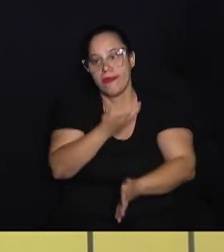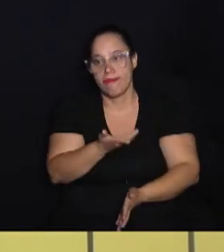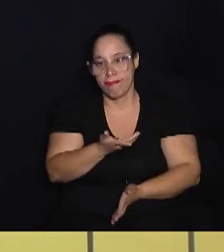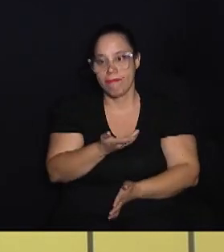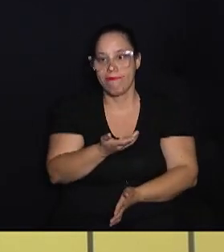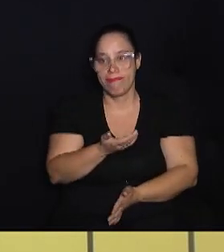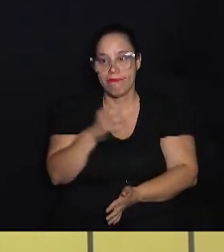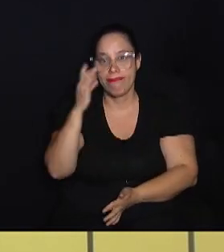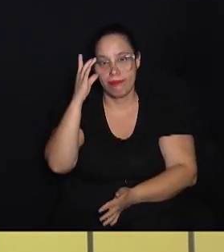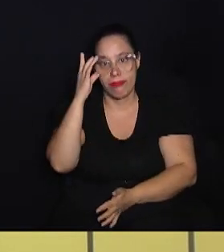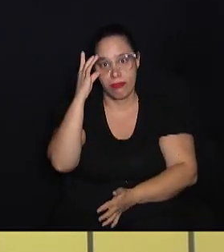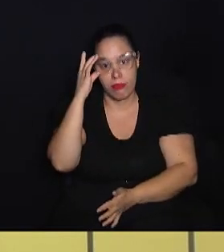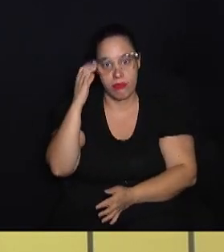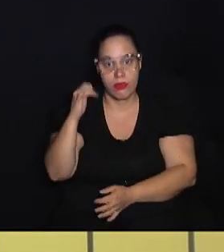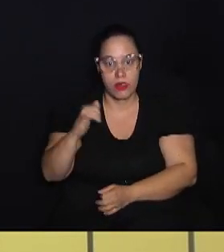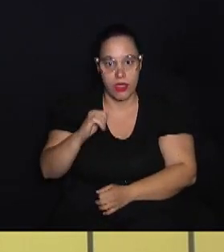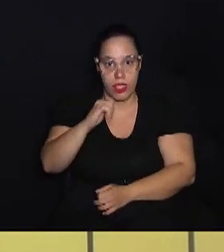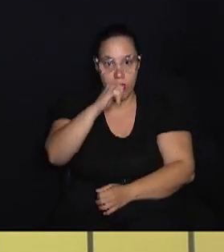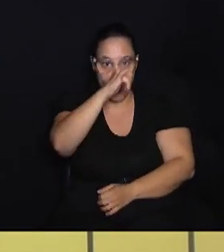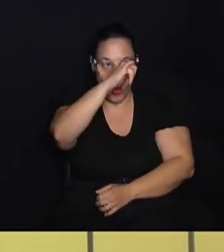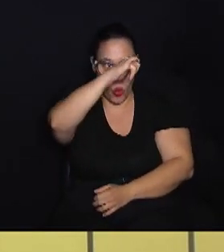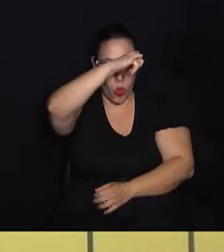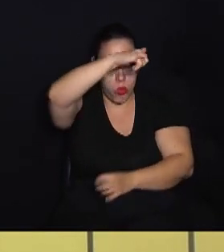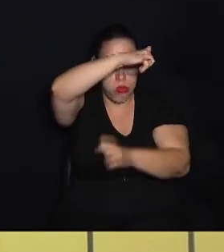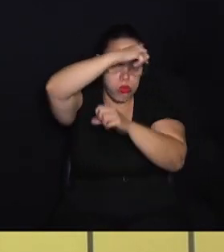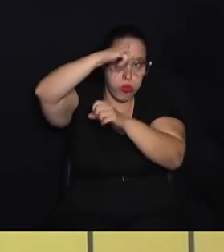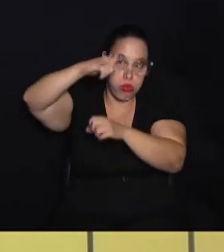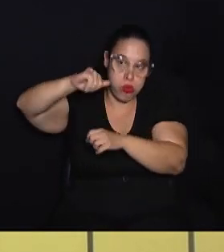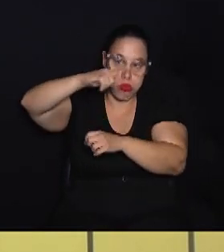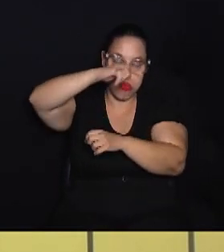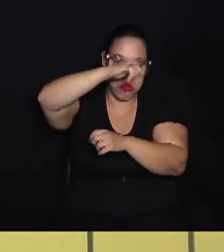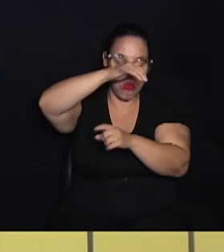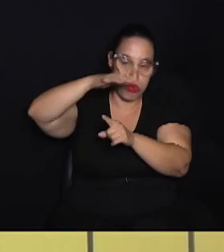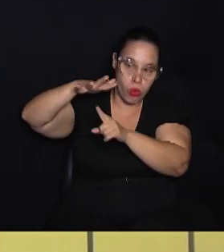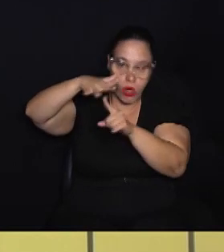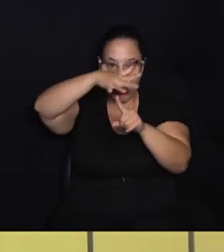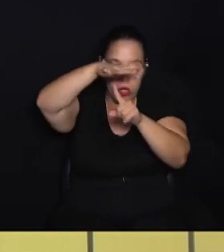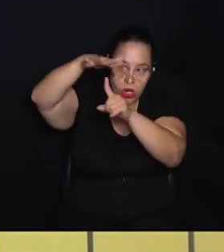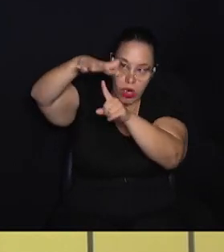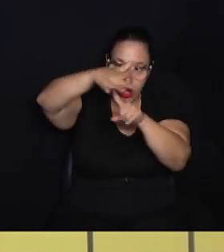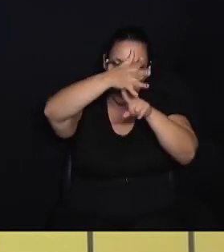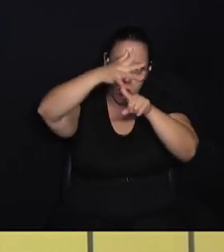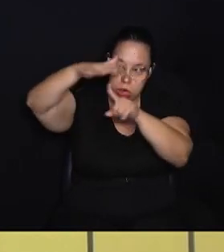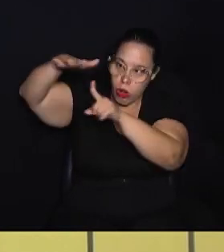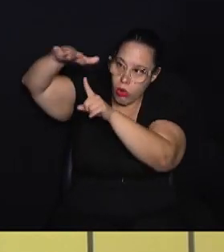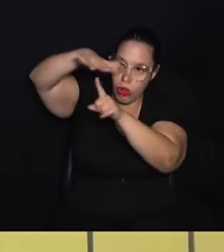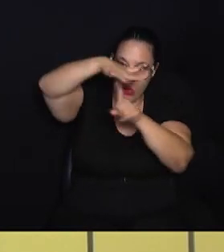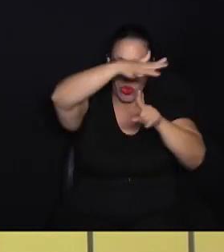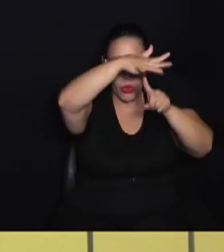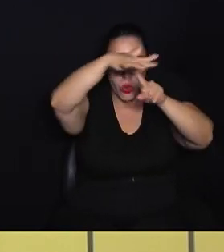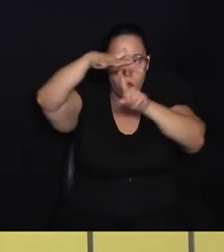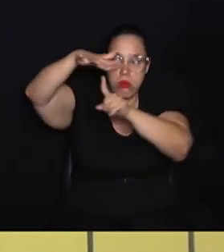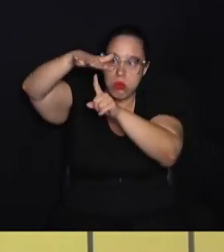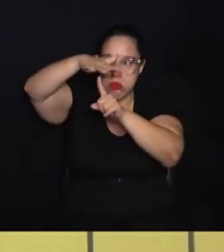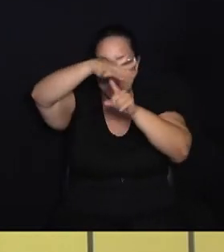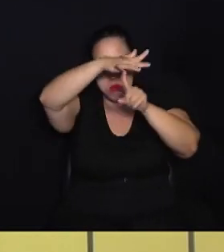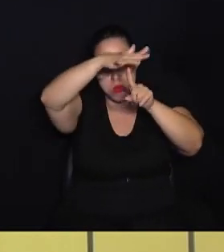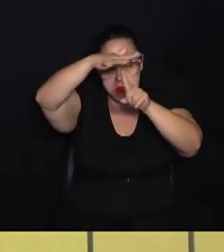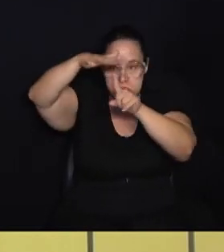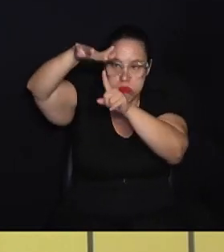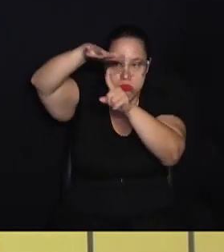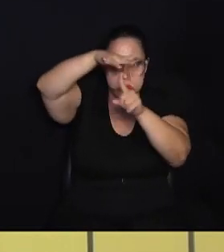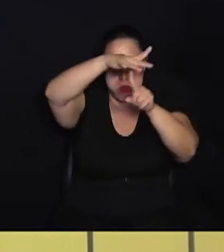atuação da asa fixa e da asa rotativa com o helicóptero, né? O helicóptero acaba sendo muito pontual, ali, apesar de ter